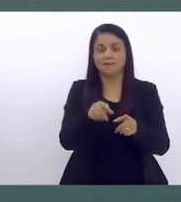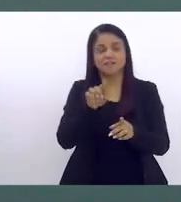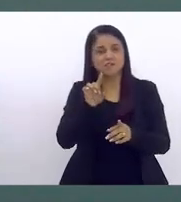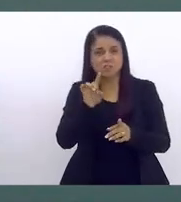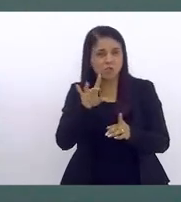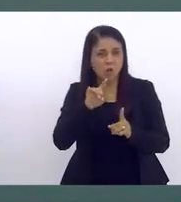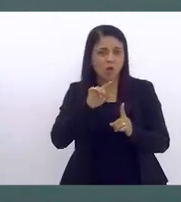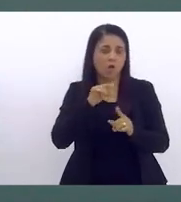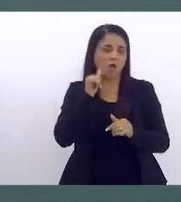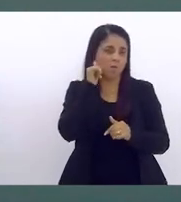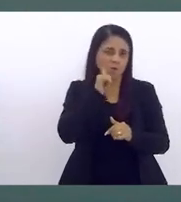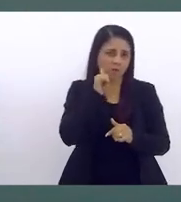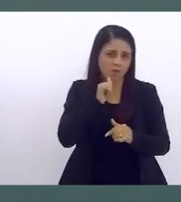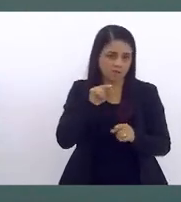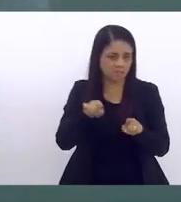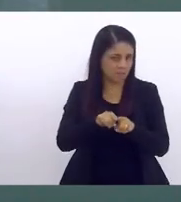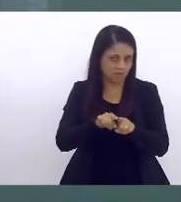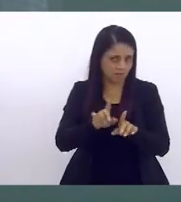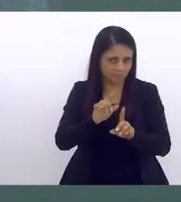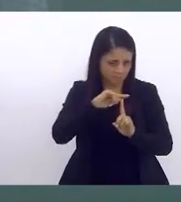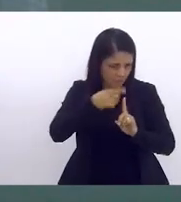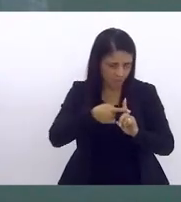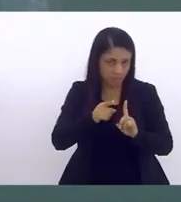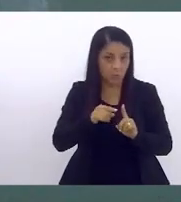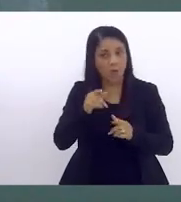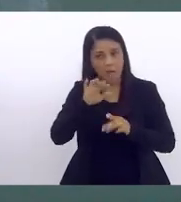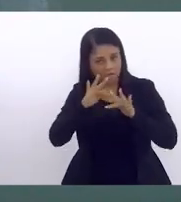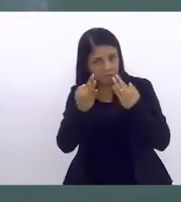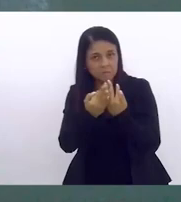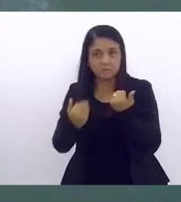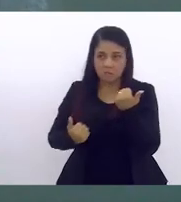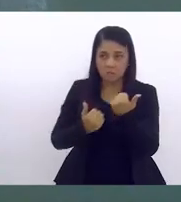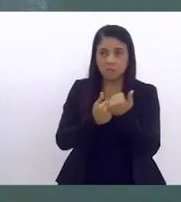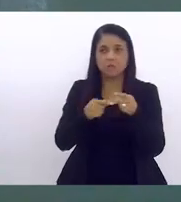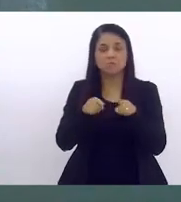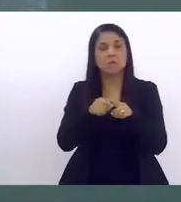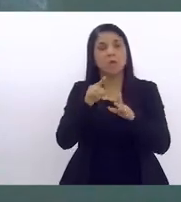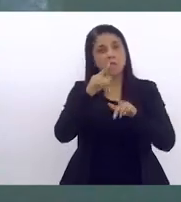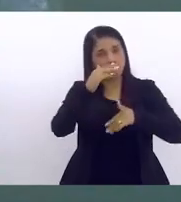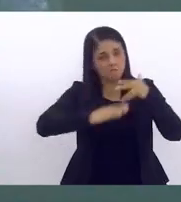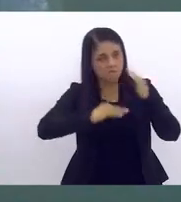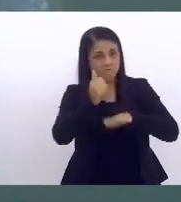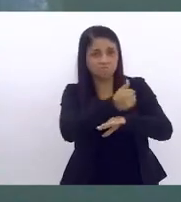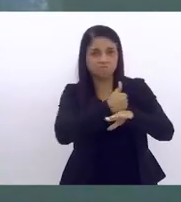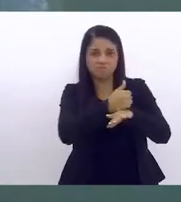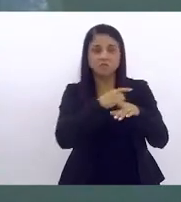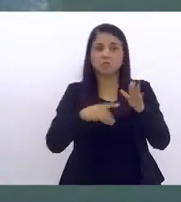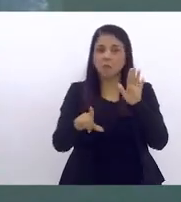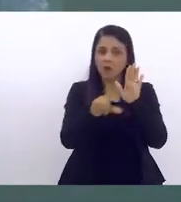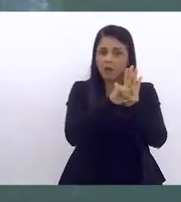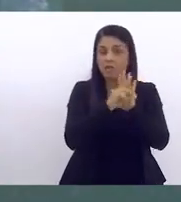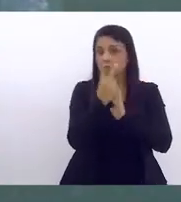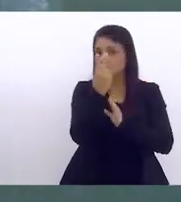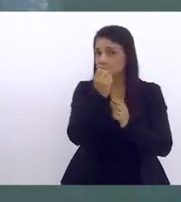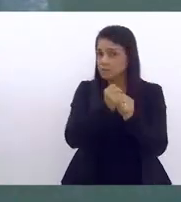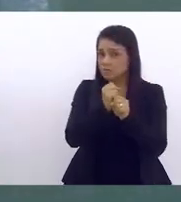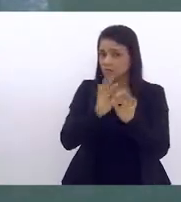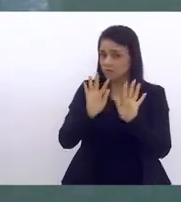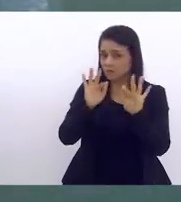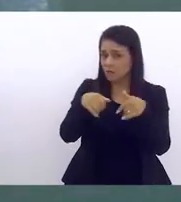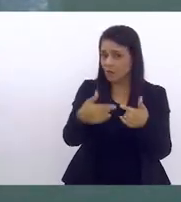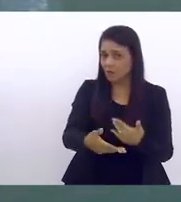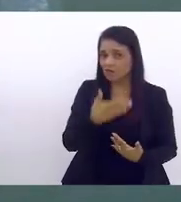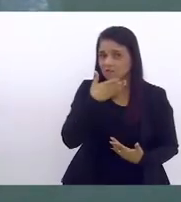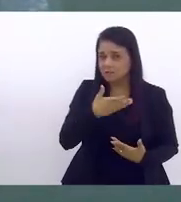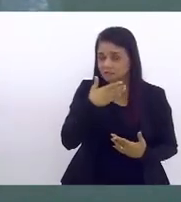vezes dá até apoio para a família também. Nós temos aí uma profissão que tem uma lei que vai completar 2 anos no final do ano, vocês